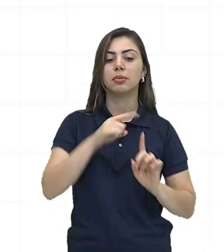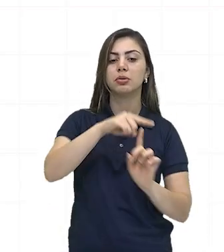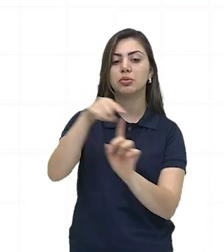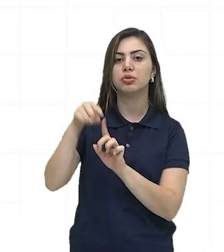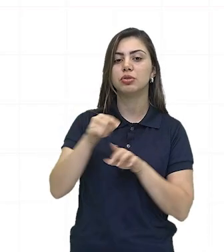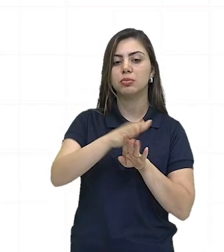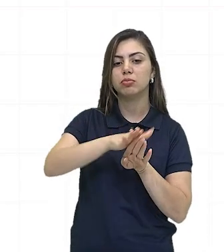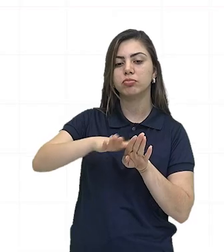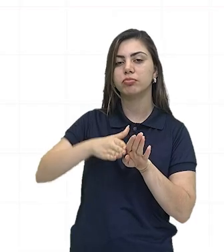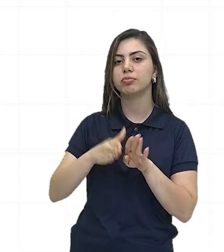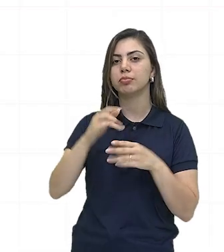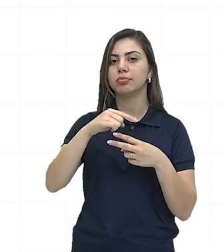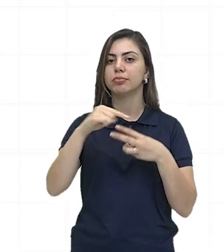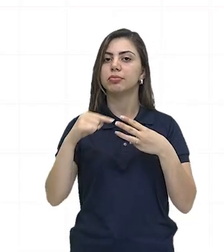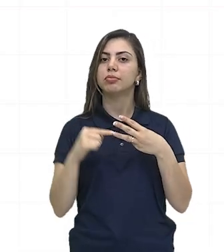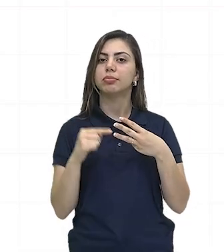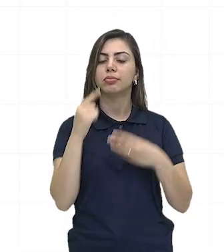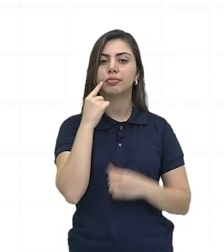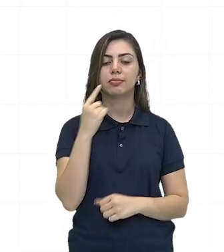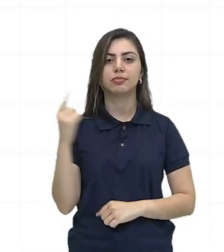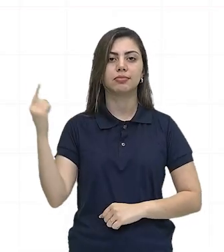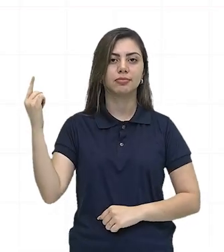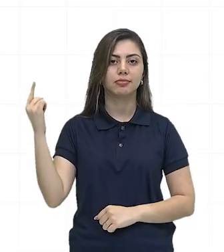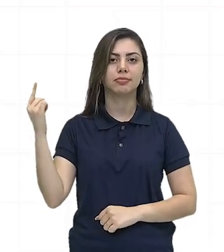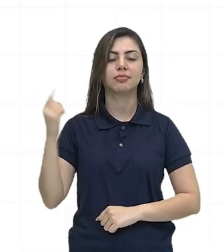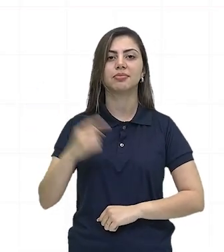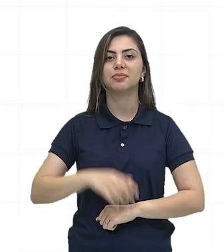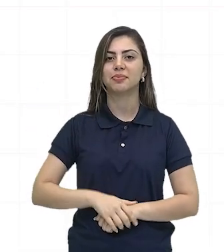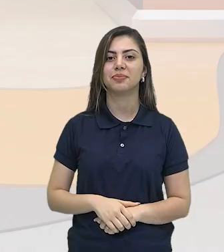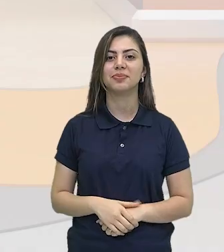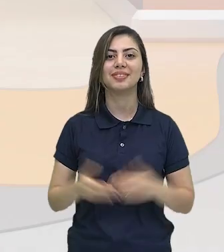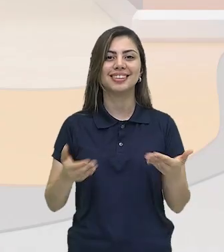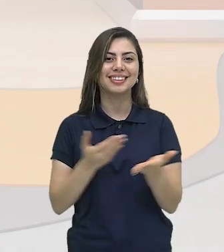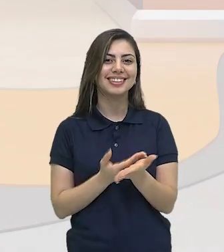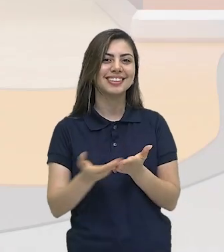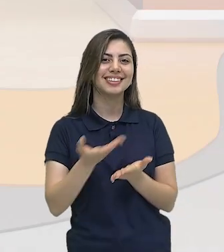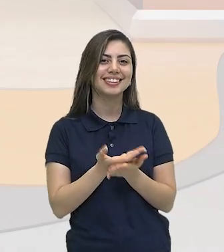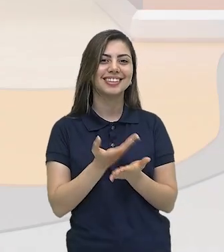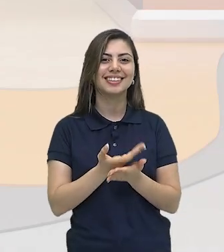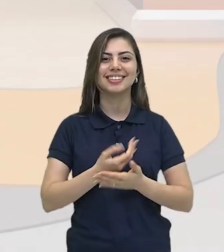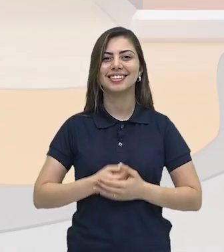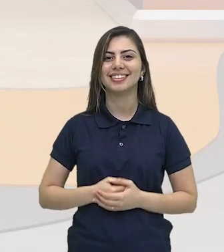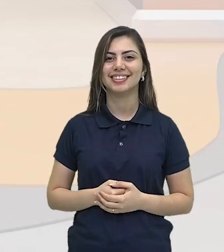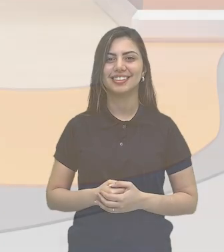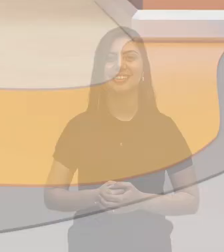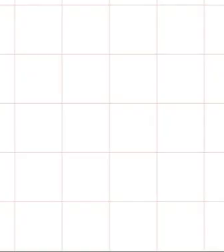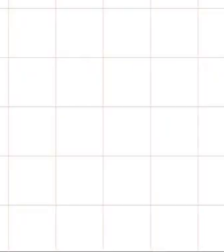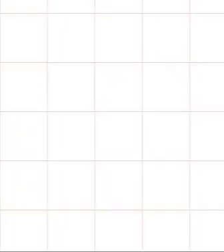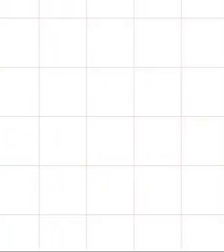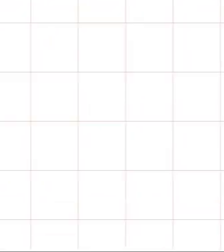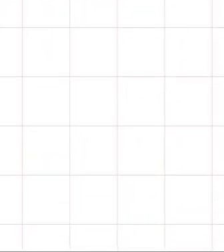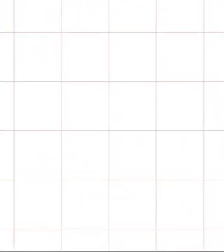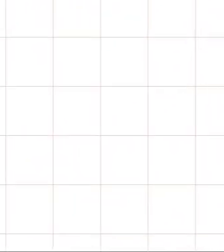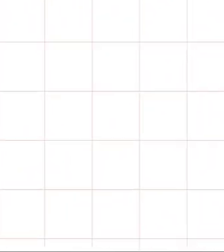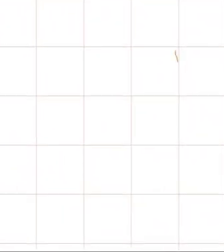placas, divergente, convergente e transformante. Vamos lá para a nossa aula.